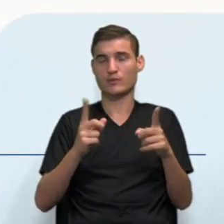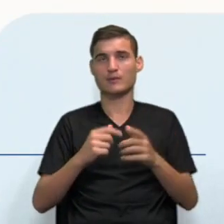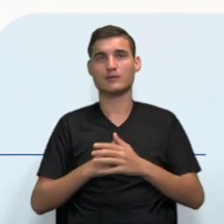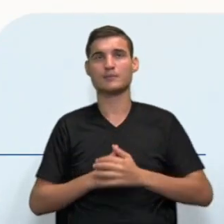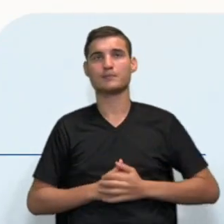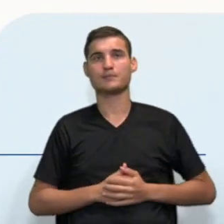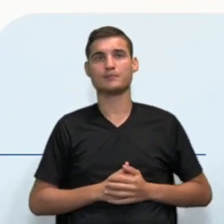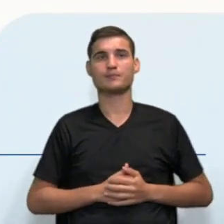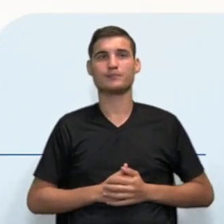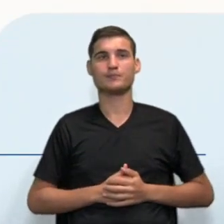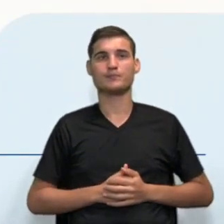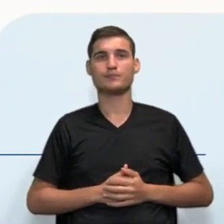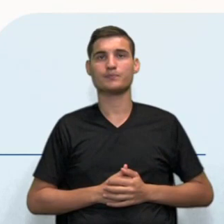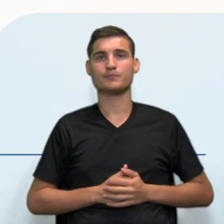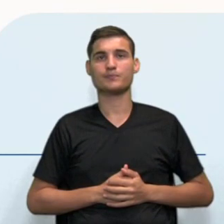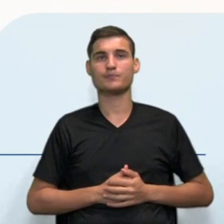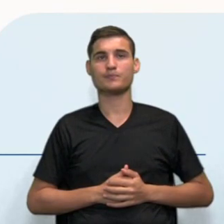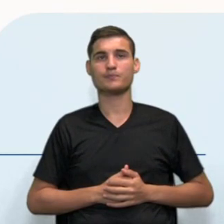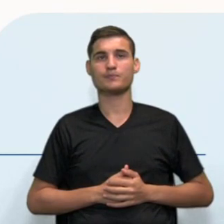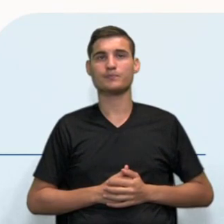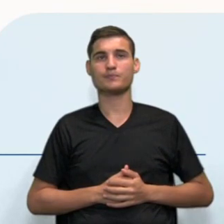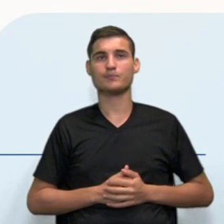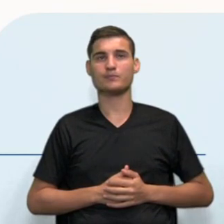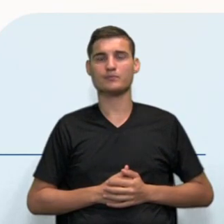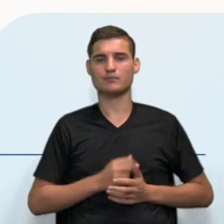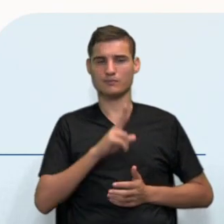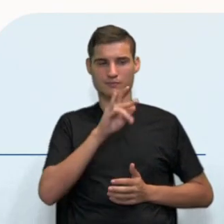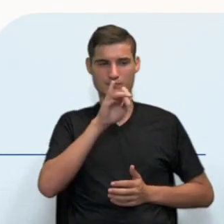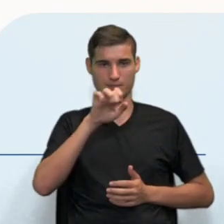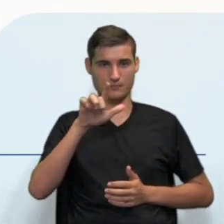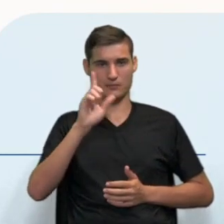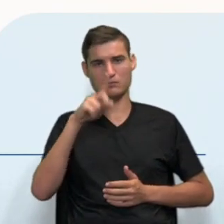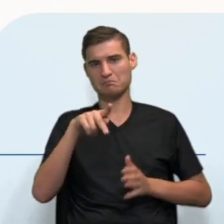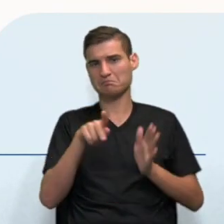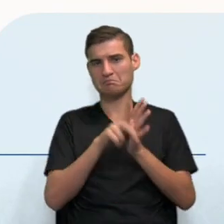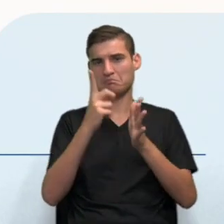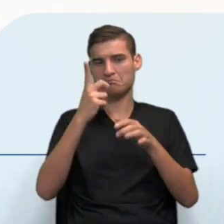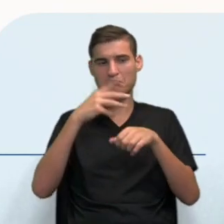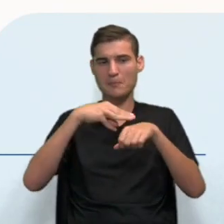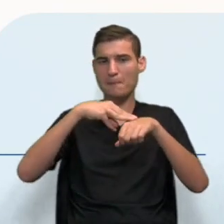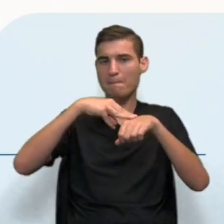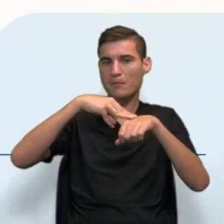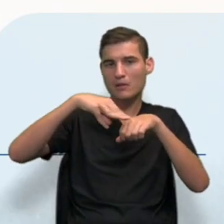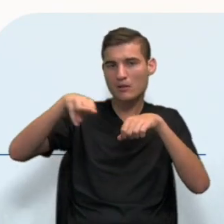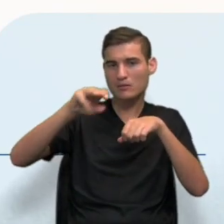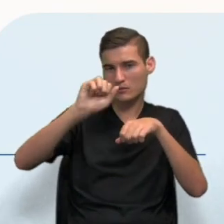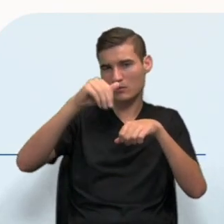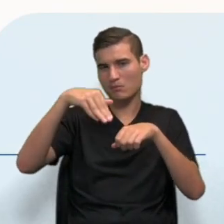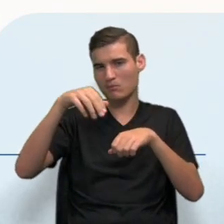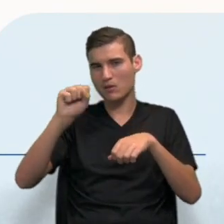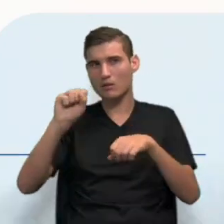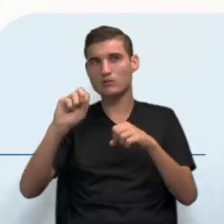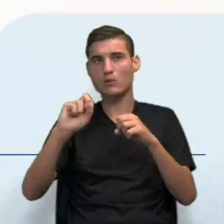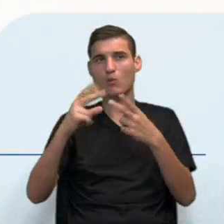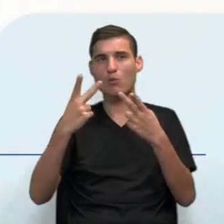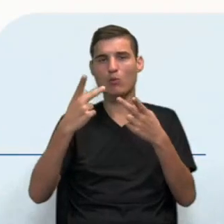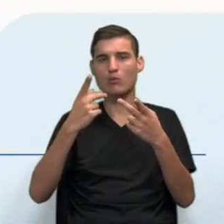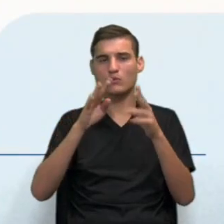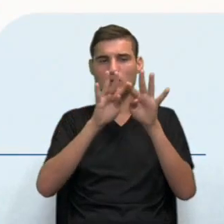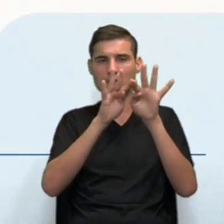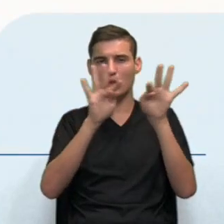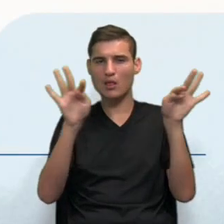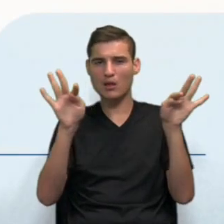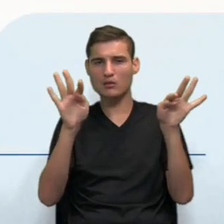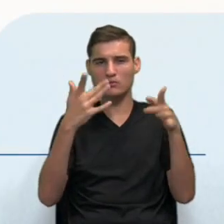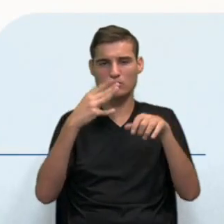diferenças. A comunicação verbal ela pode ser, por exemplo, um SMS mandado, pode ser uma transmissão de texto.